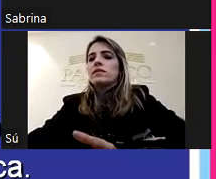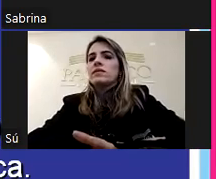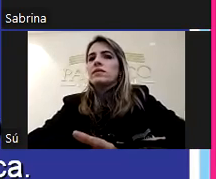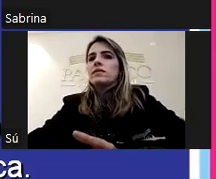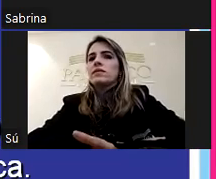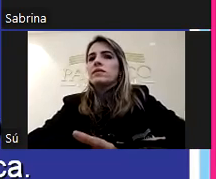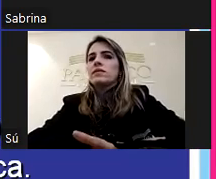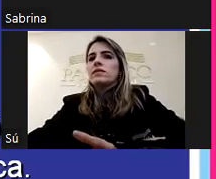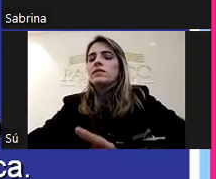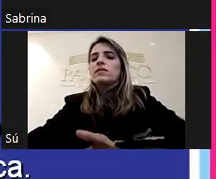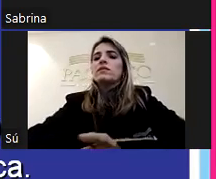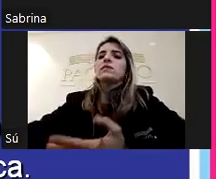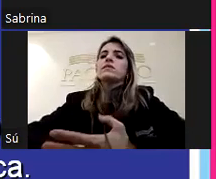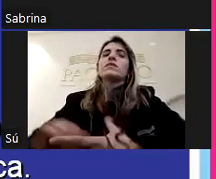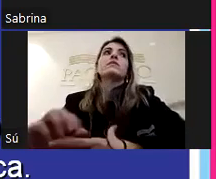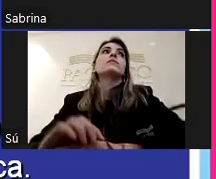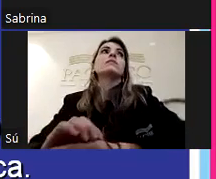tudo.